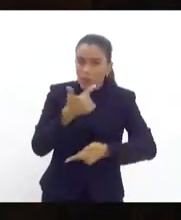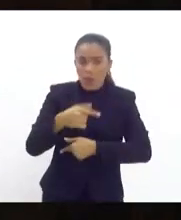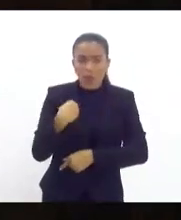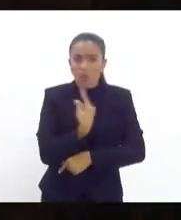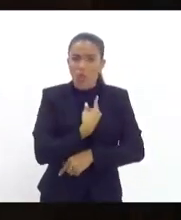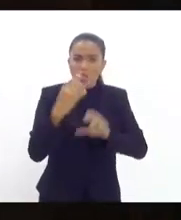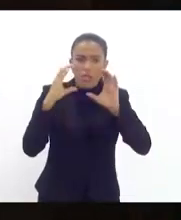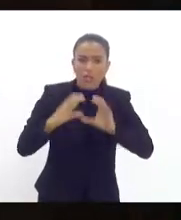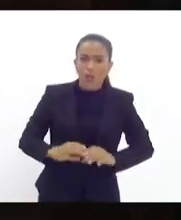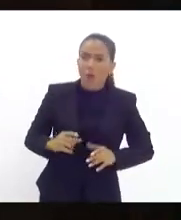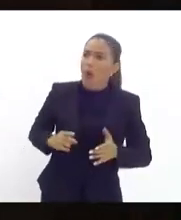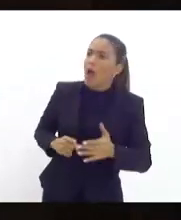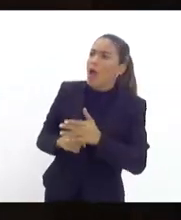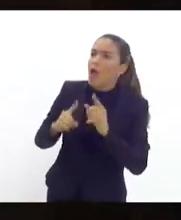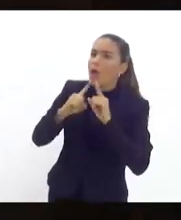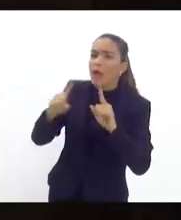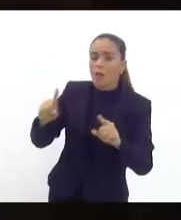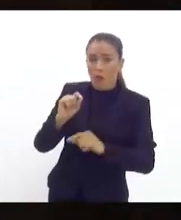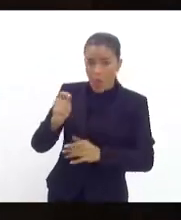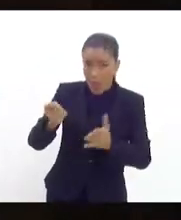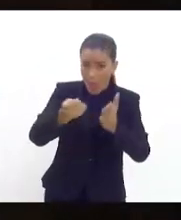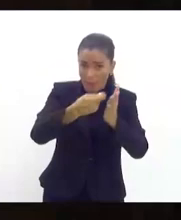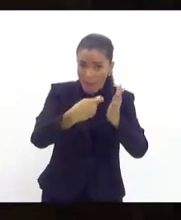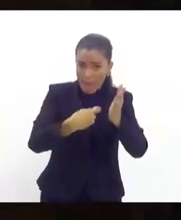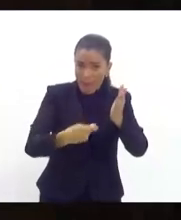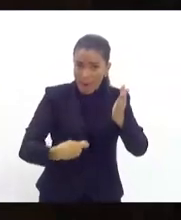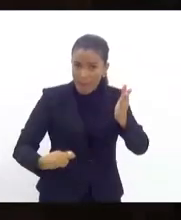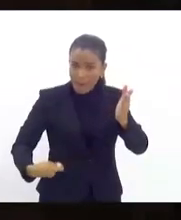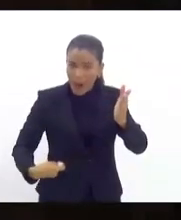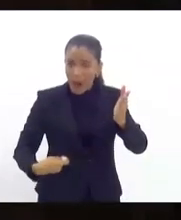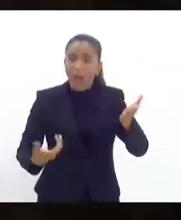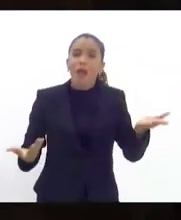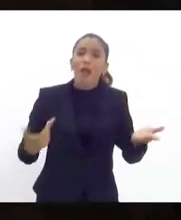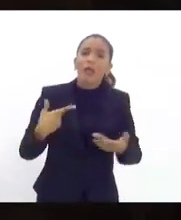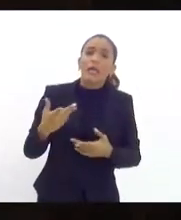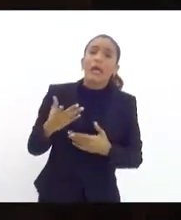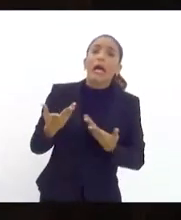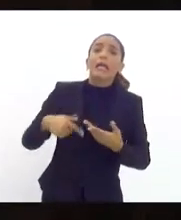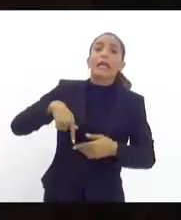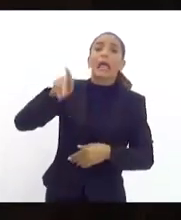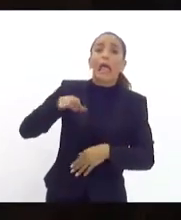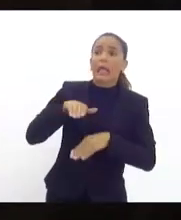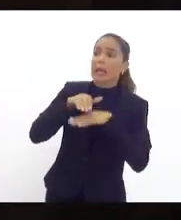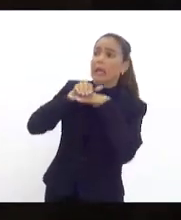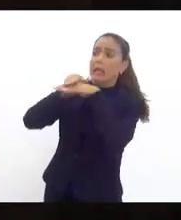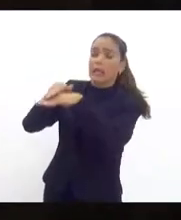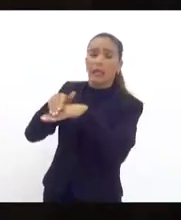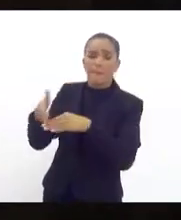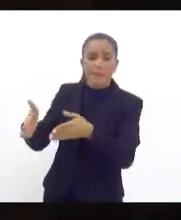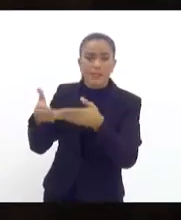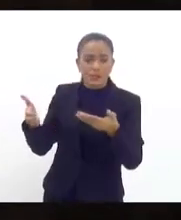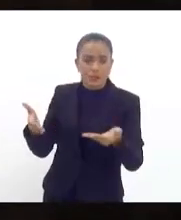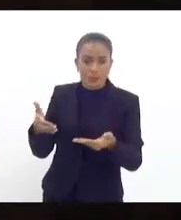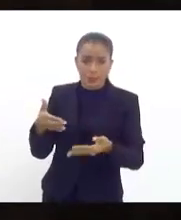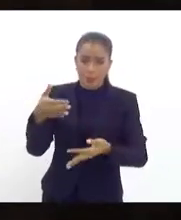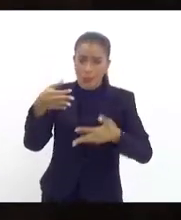cidadãos podemos recorrer é o que é baixo assinado o que a quem a gente pode pedir porque o judiciário a gente não